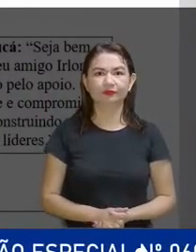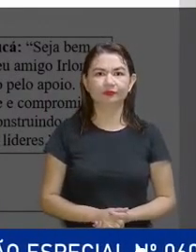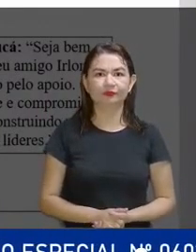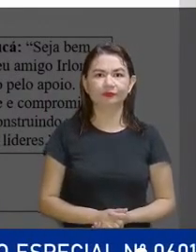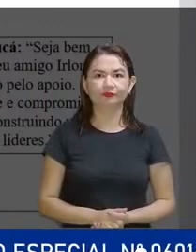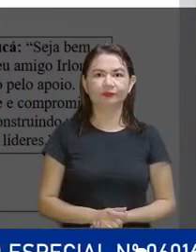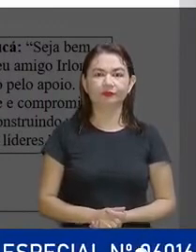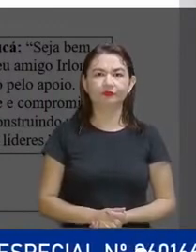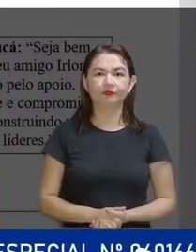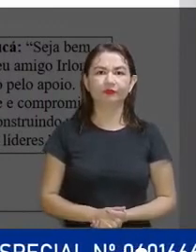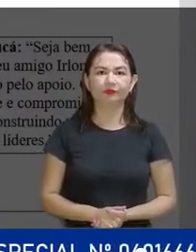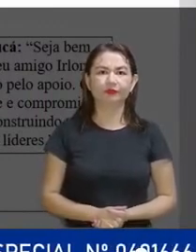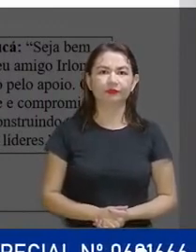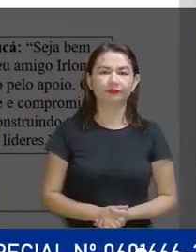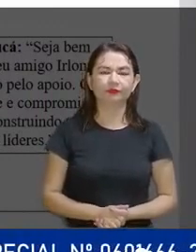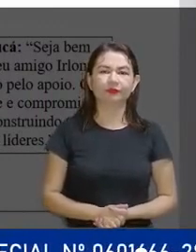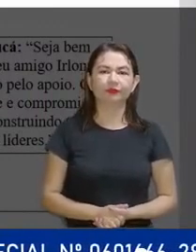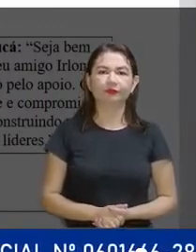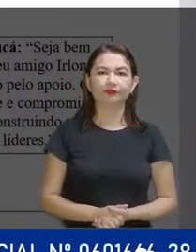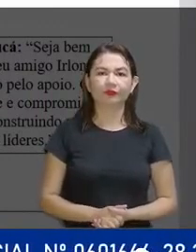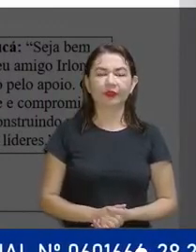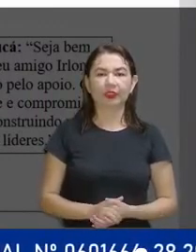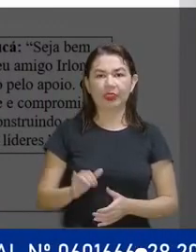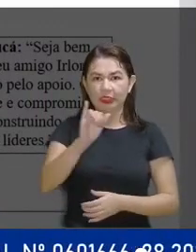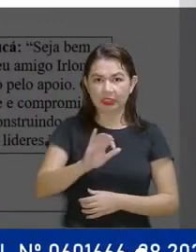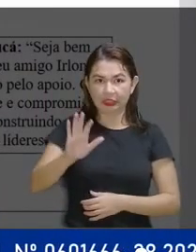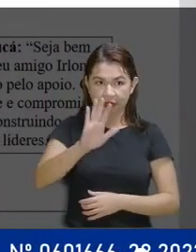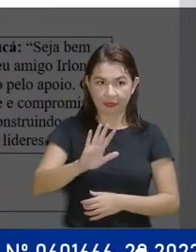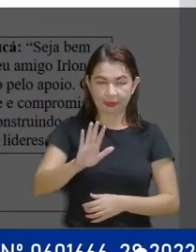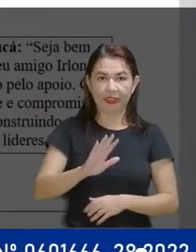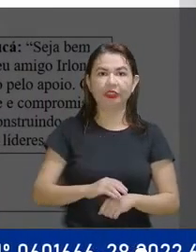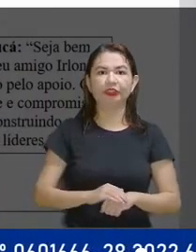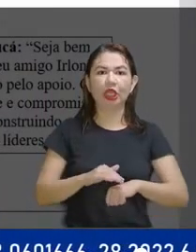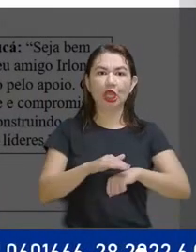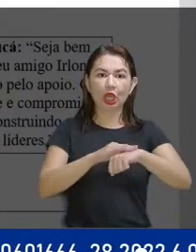Aqui nessa imagem nós vemos que, inclusive, o candidato chega